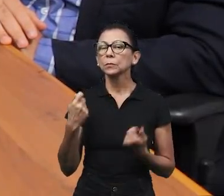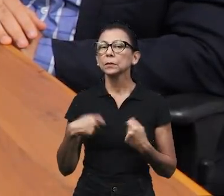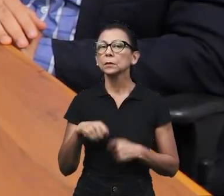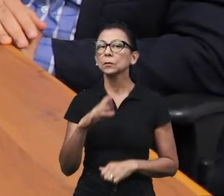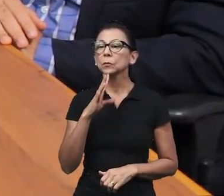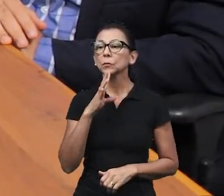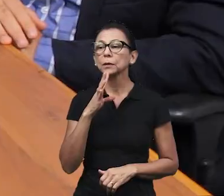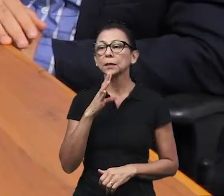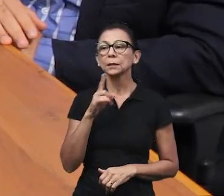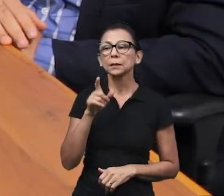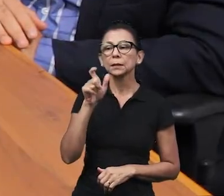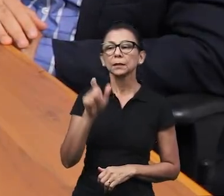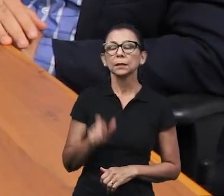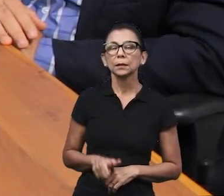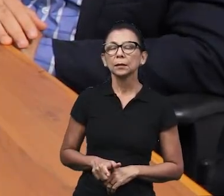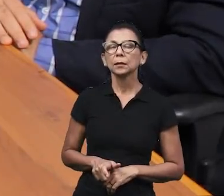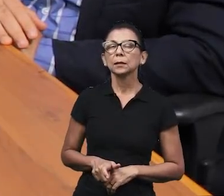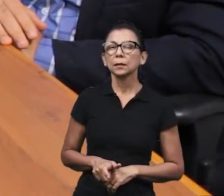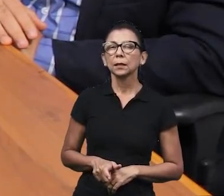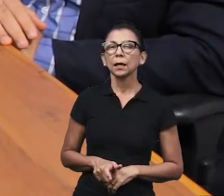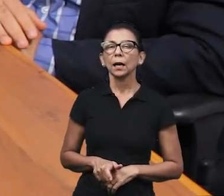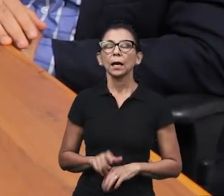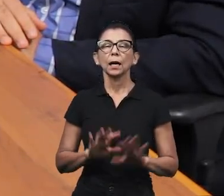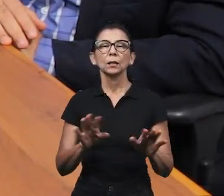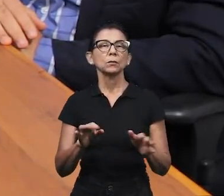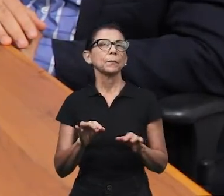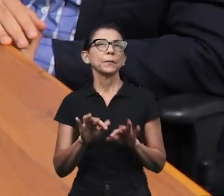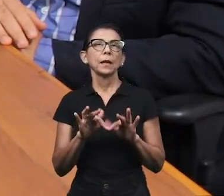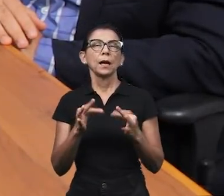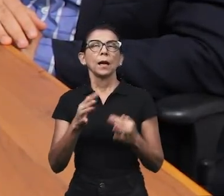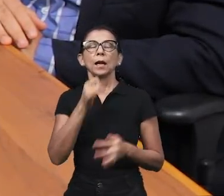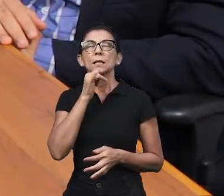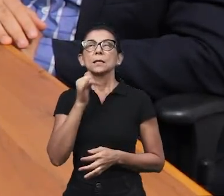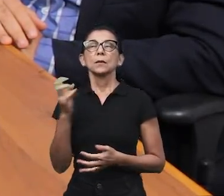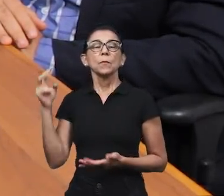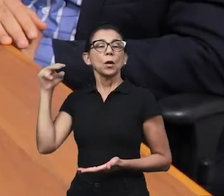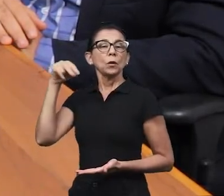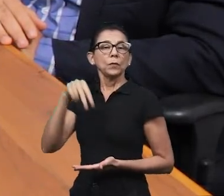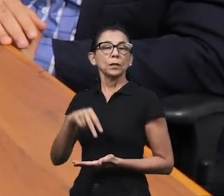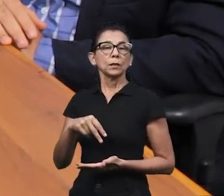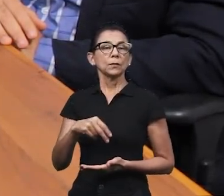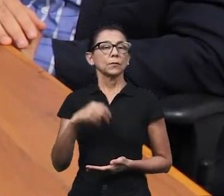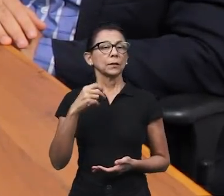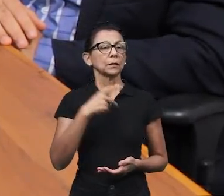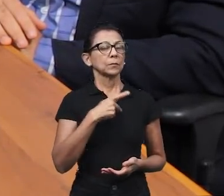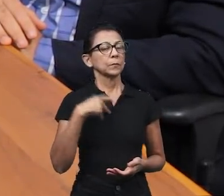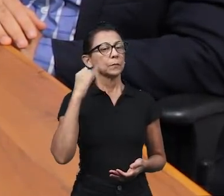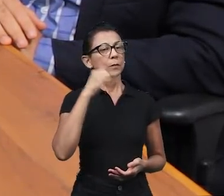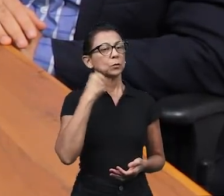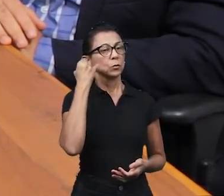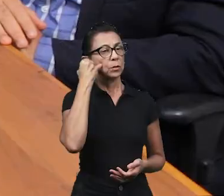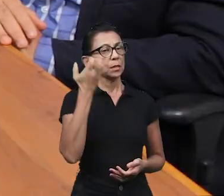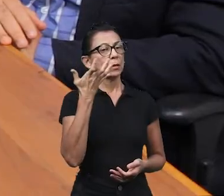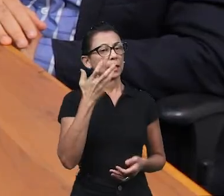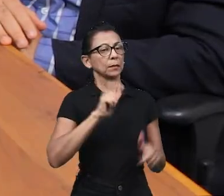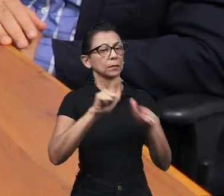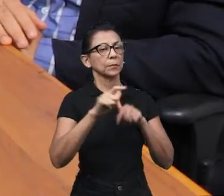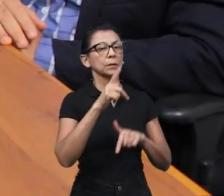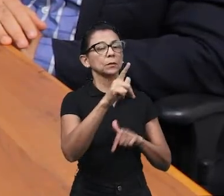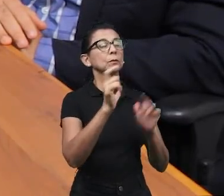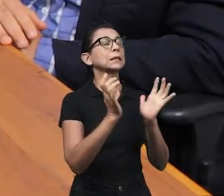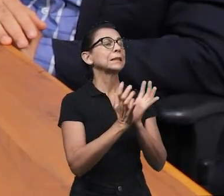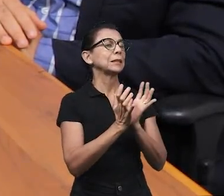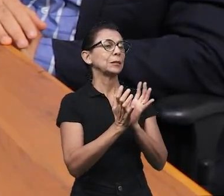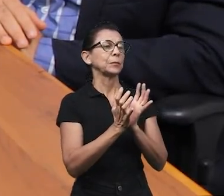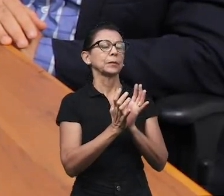que ela quer trabalhar no Manaim. Não é simplesmente chegar aqui, Josias, eu quero trabalhar na sua equipe. Ela vem sem o pastor saber. Não. Ela